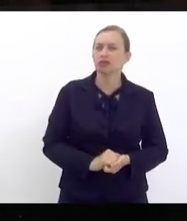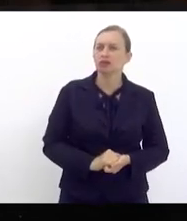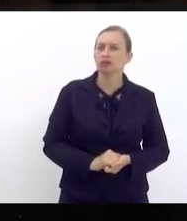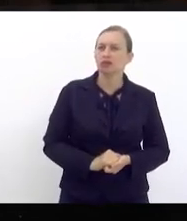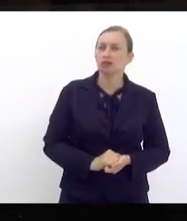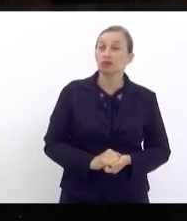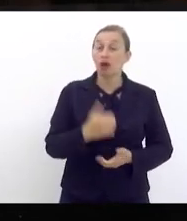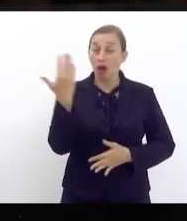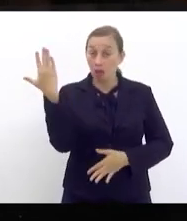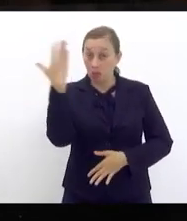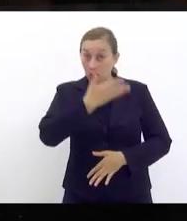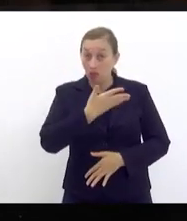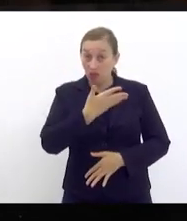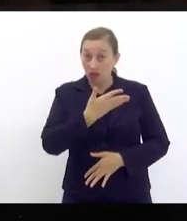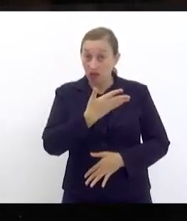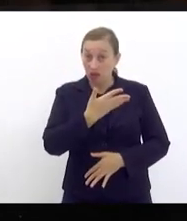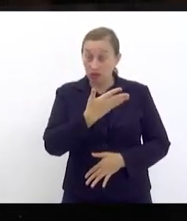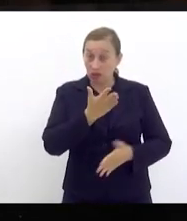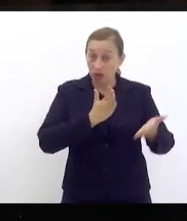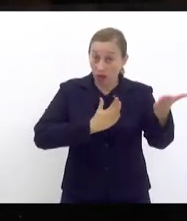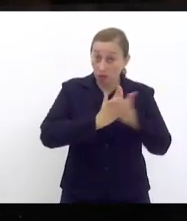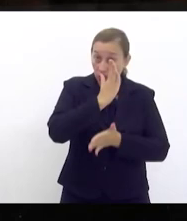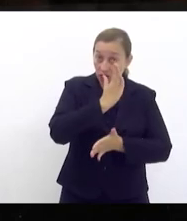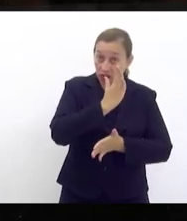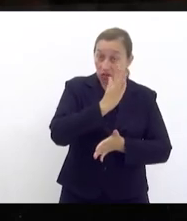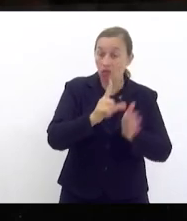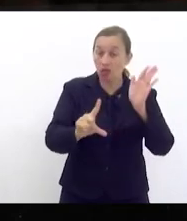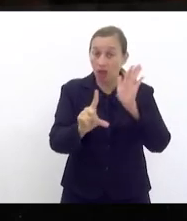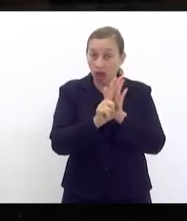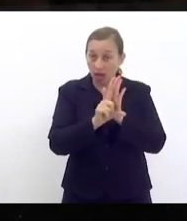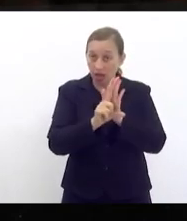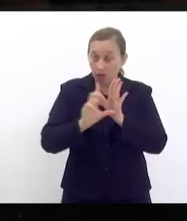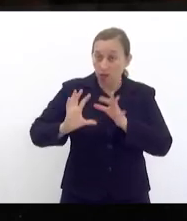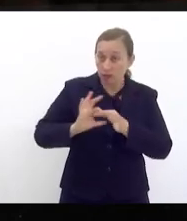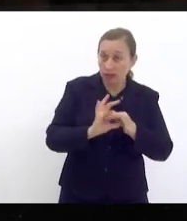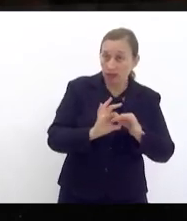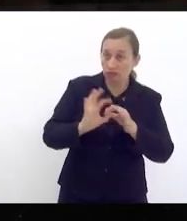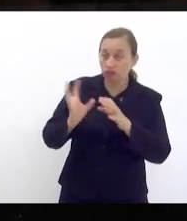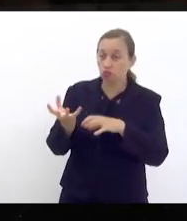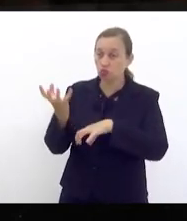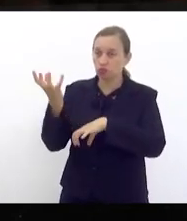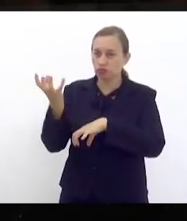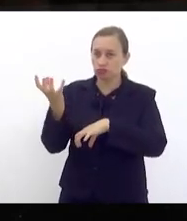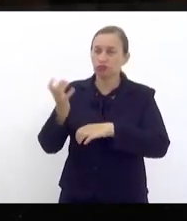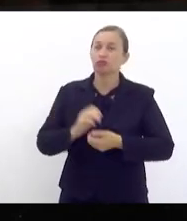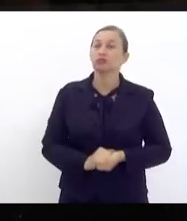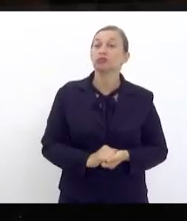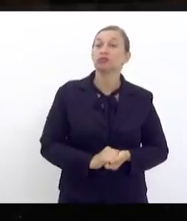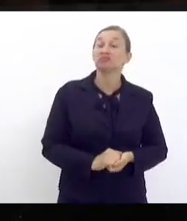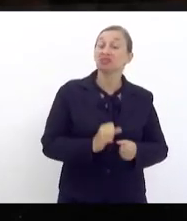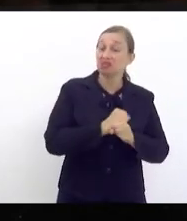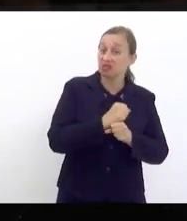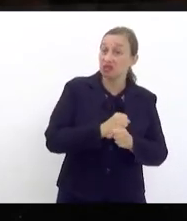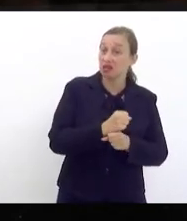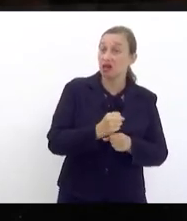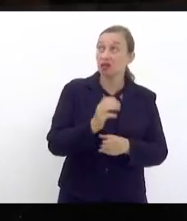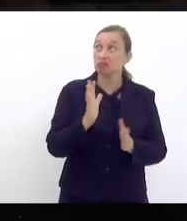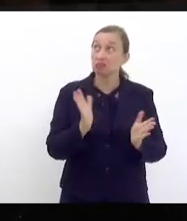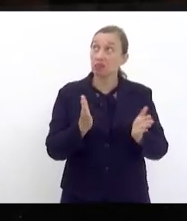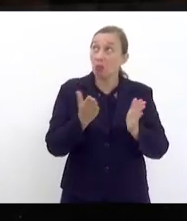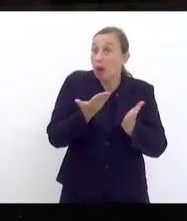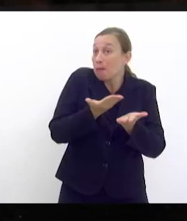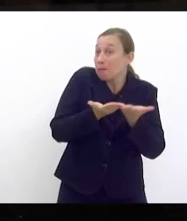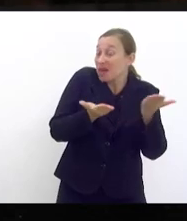da aprovação de lei complementar no âmbito do Congresso Nacional, que neste ano há previsão de uma